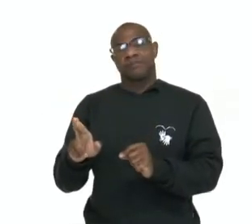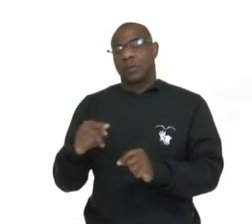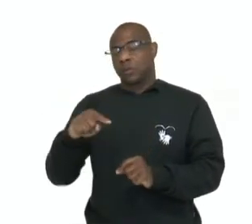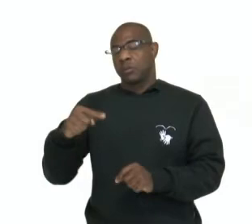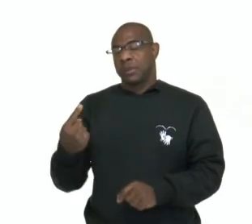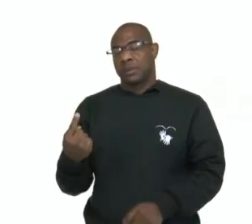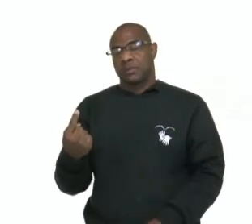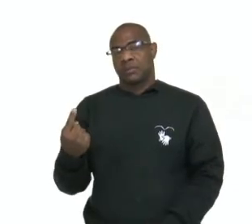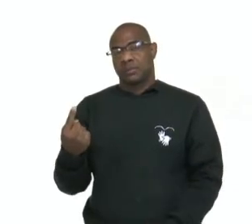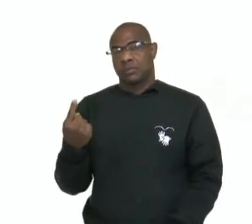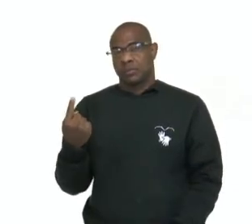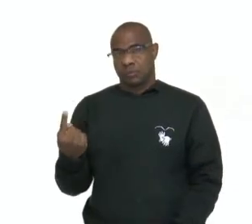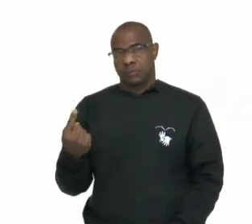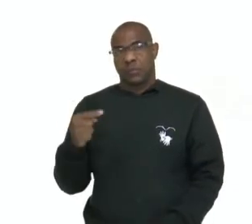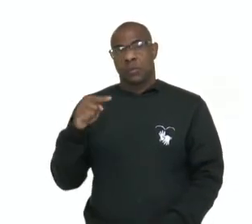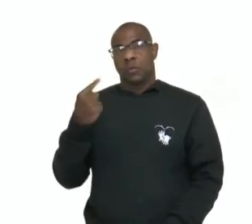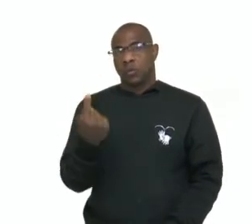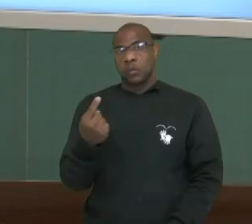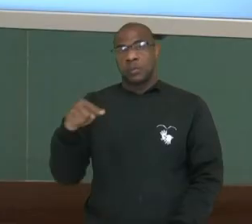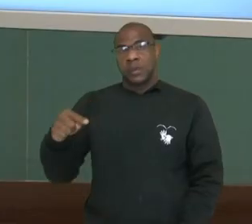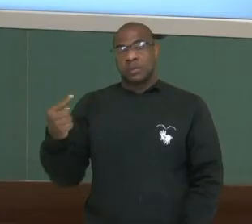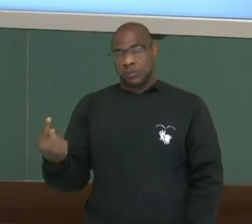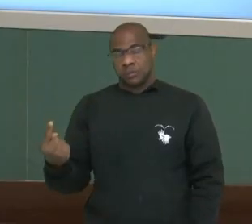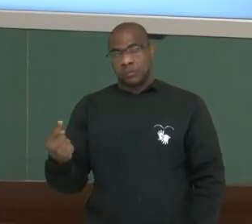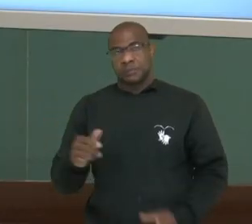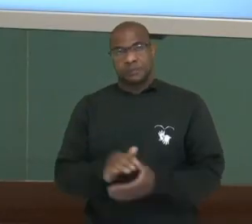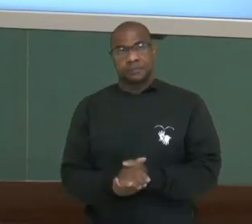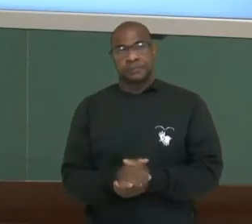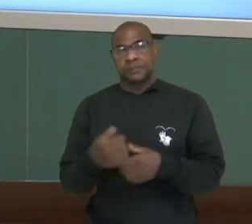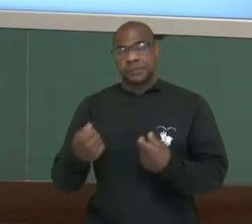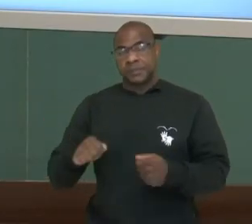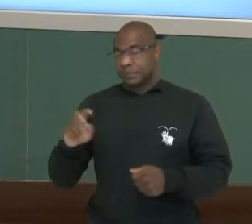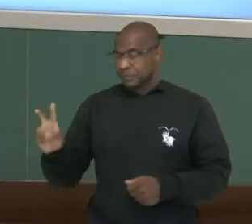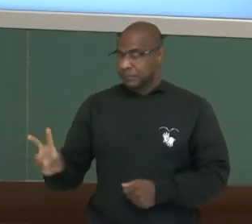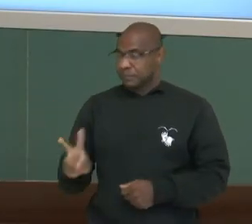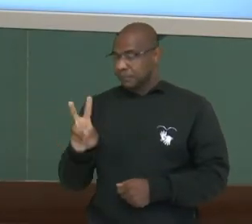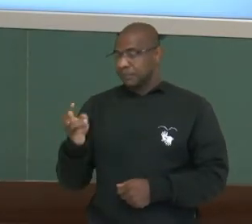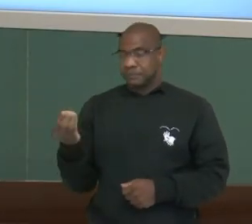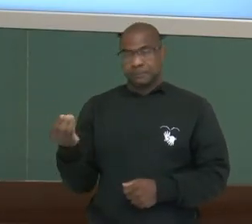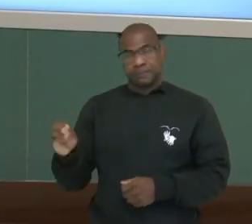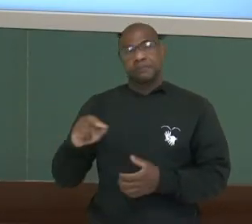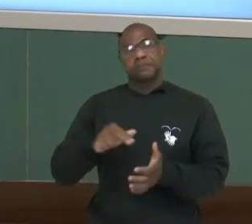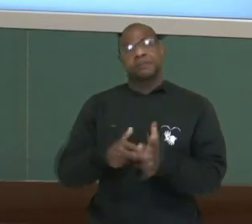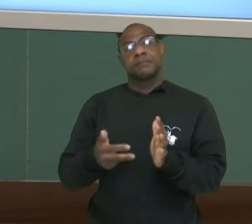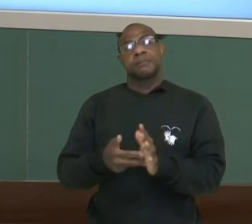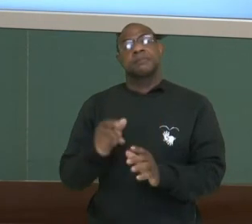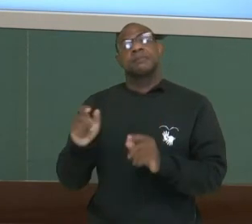menos 1, tranquilo? Ele tem que ser o valor de menos 1 ali. Se der menos 1, significa que